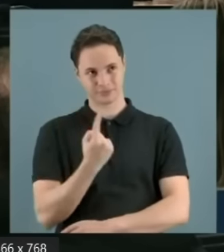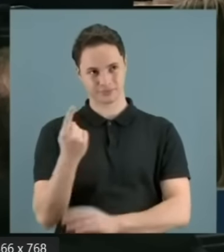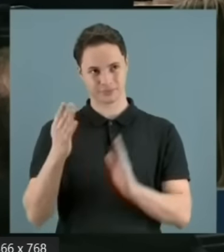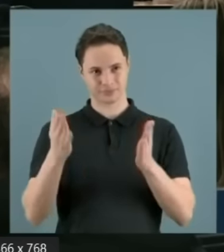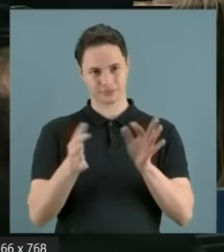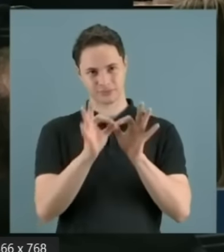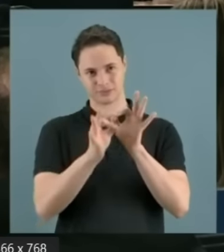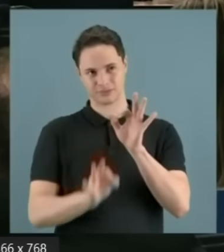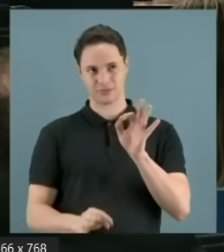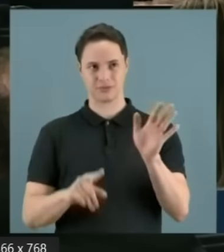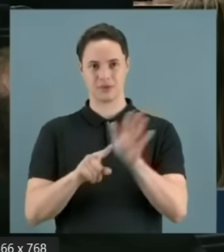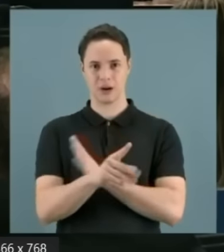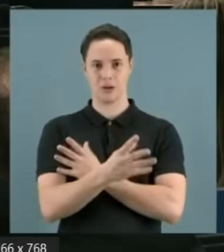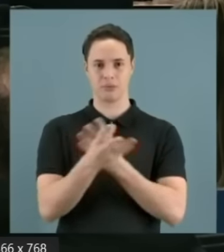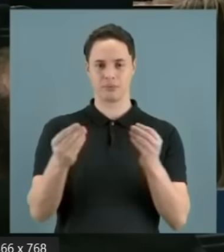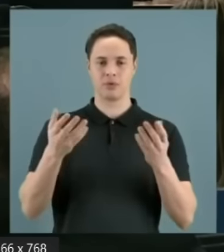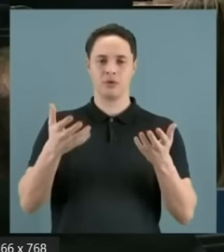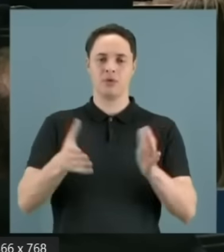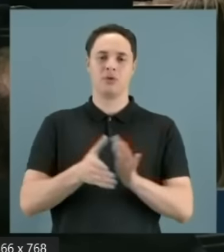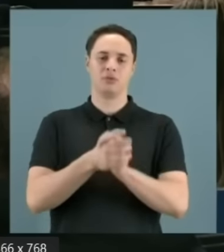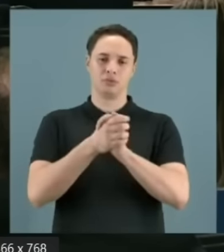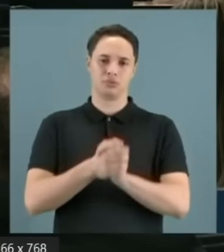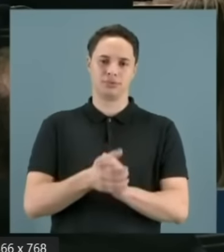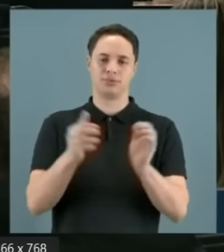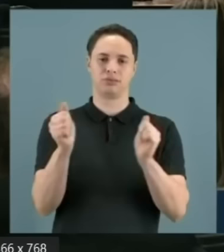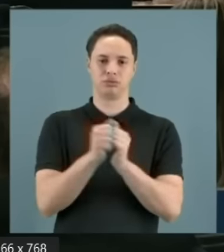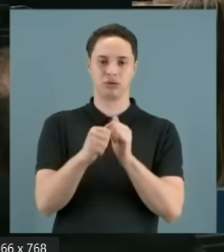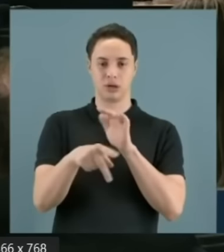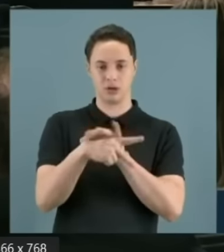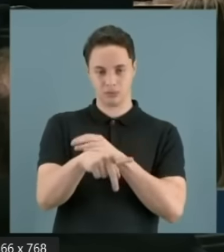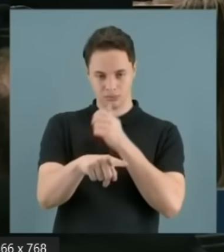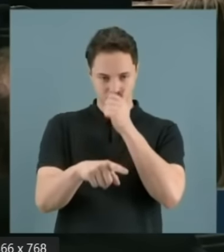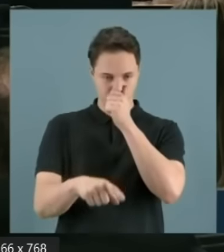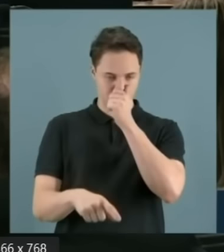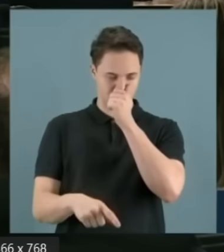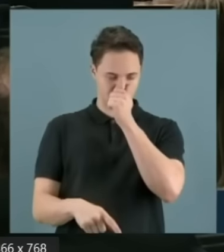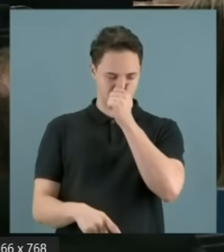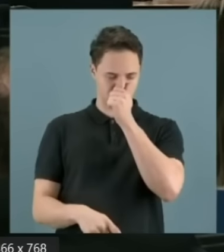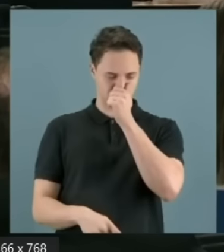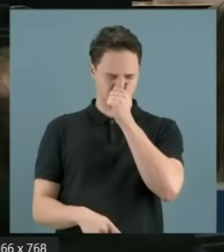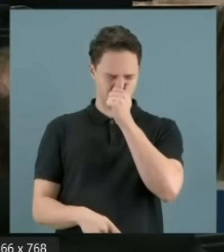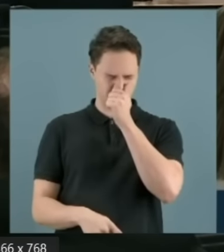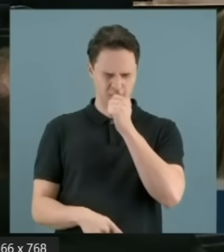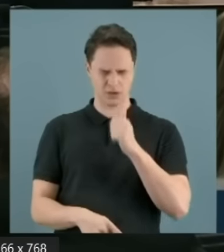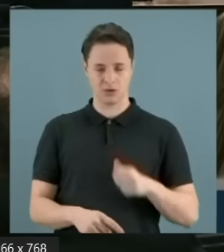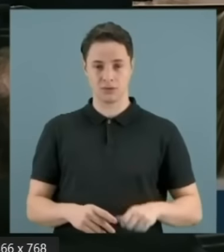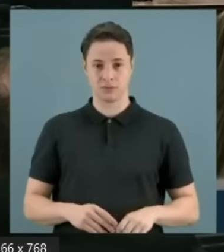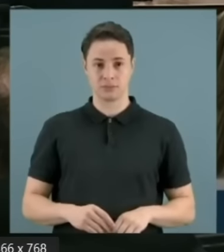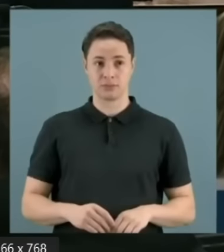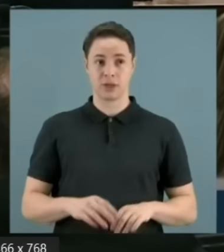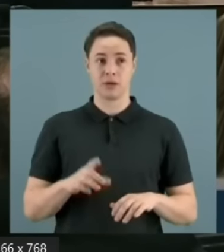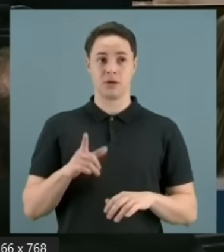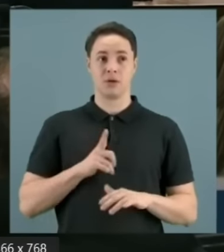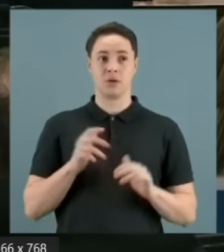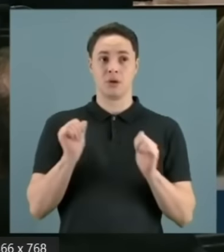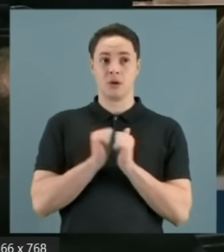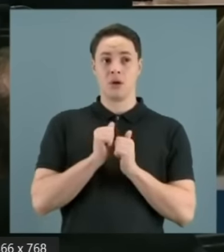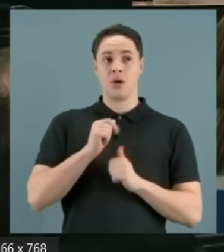série de indagações, mas eu quero cumprimentar o depoente, as suas advogadas, todos os